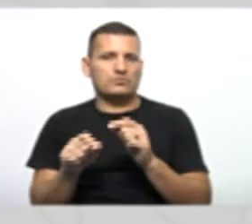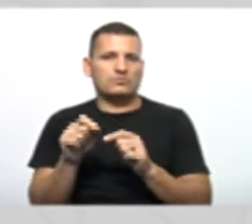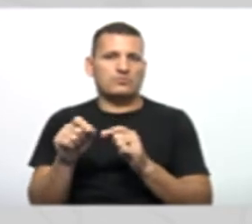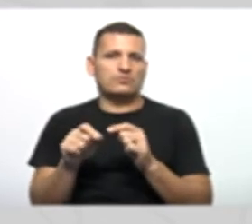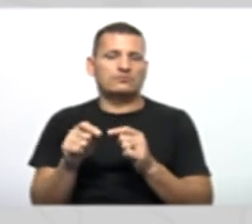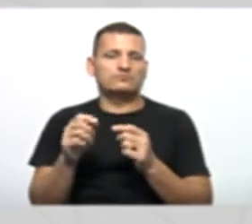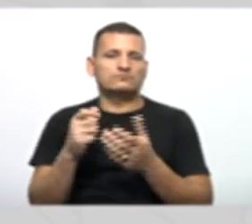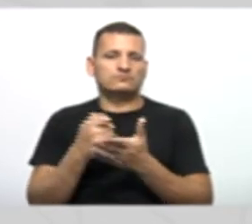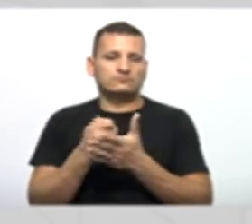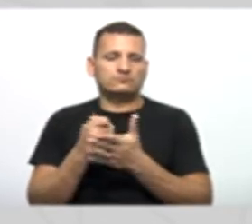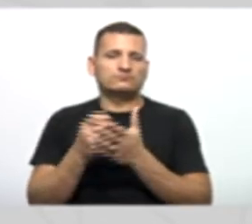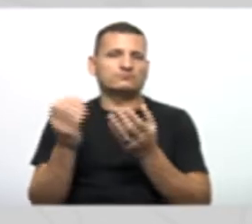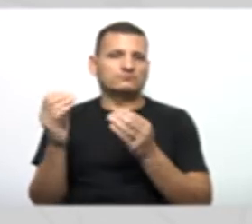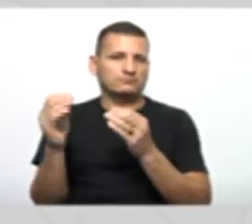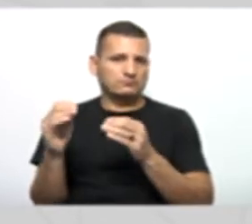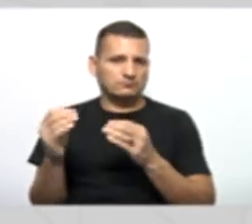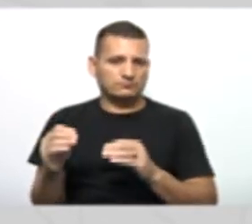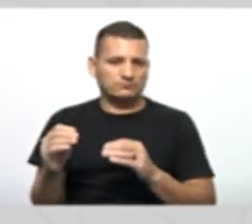chaves não podem ser nulas, né?